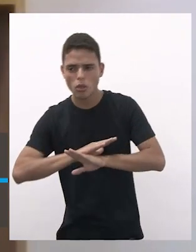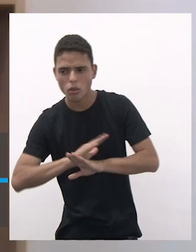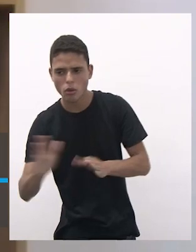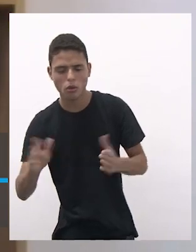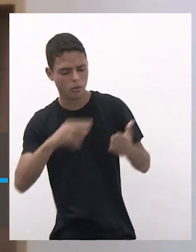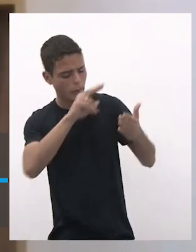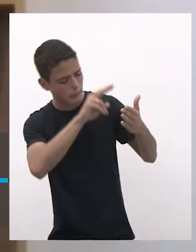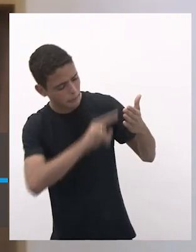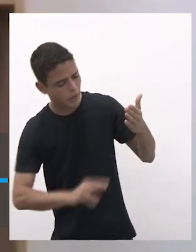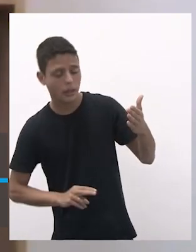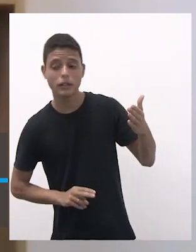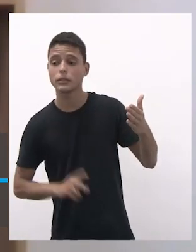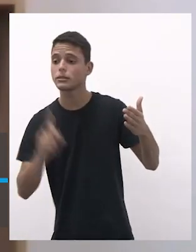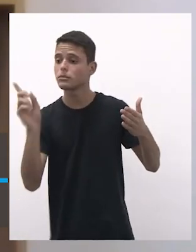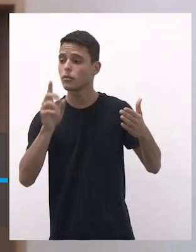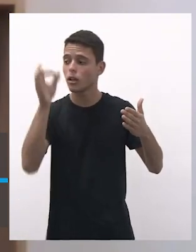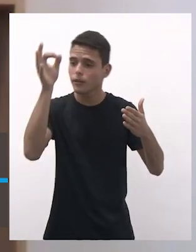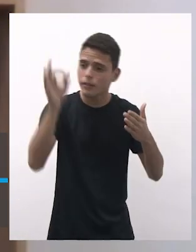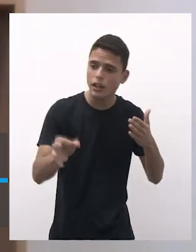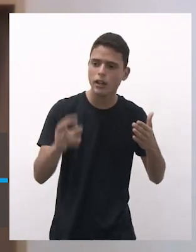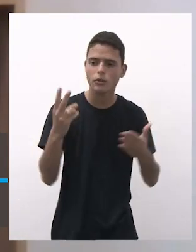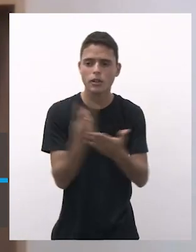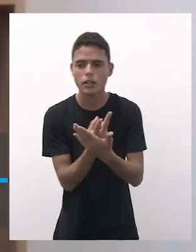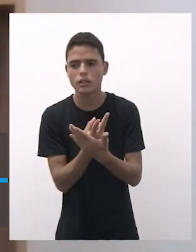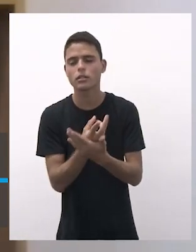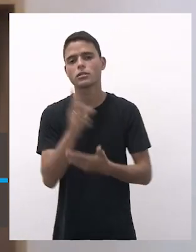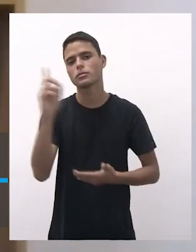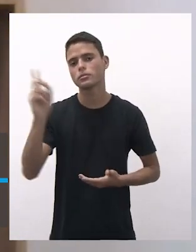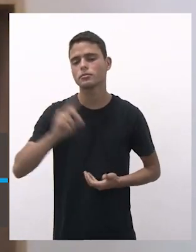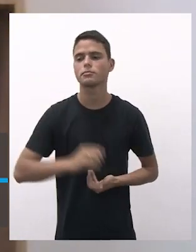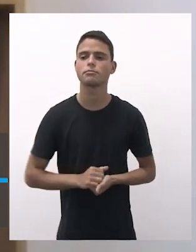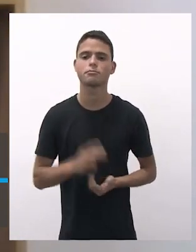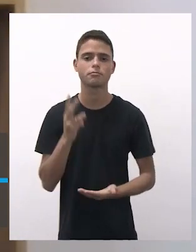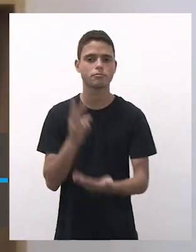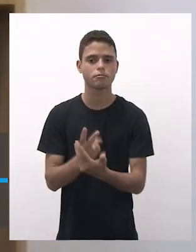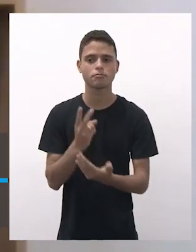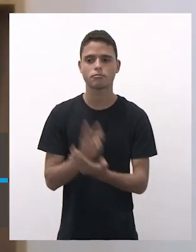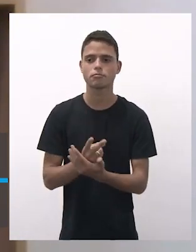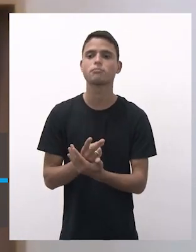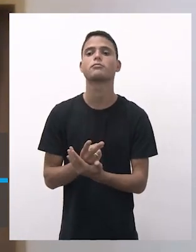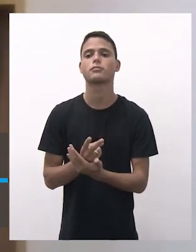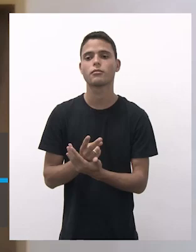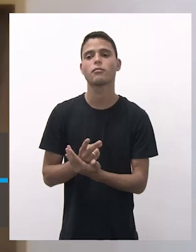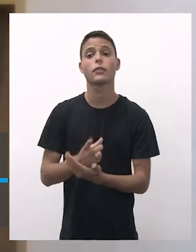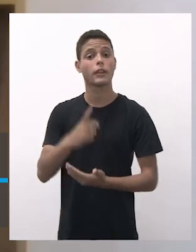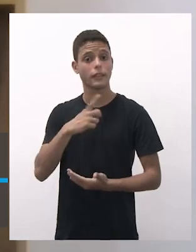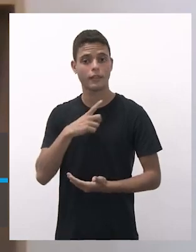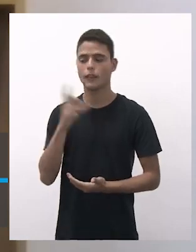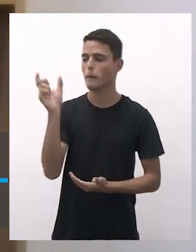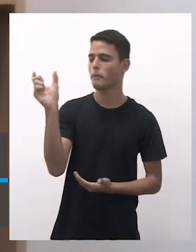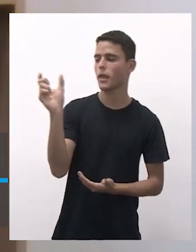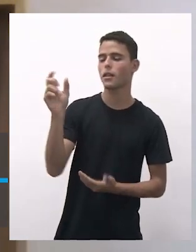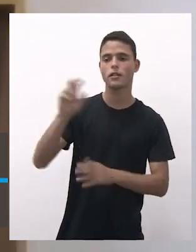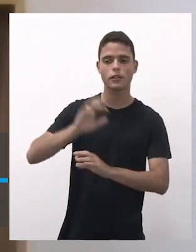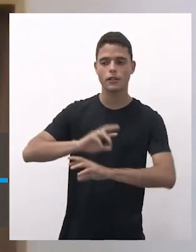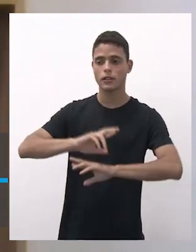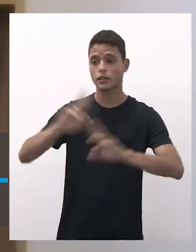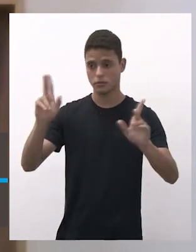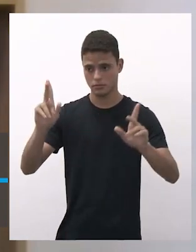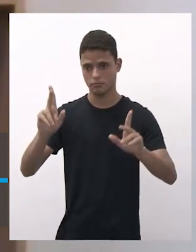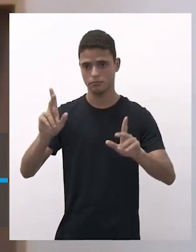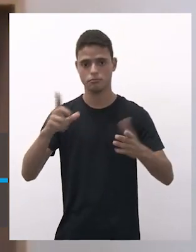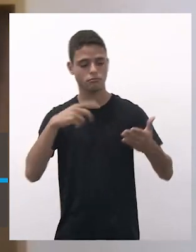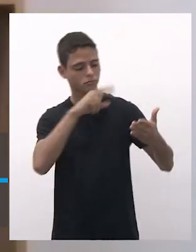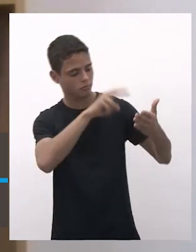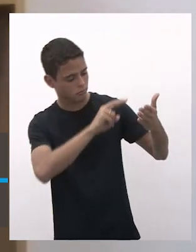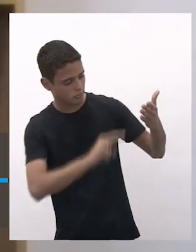que não existe uma leitura certa e uma leitura errada. E que sempre que eu trago alguma chave de leitura, isso é uma chave